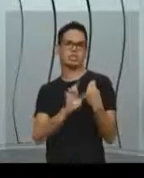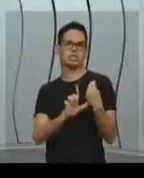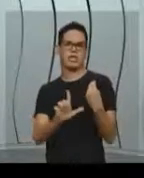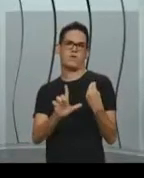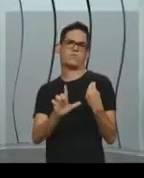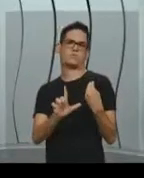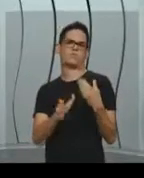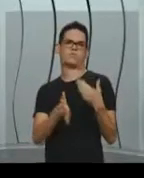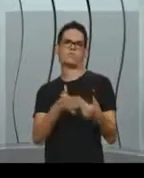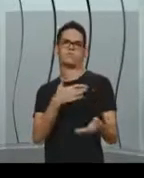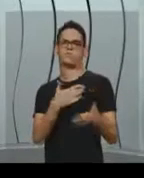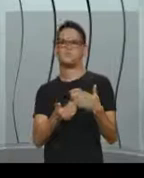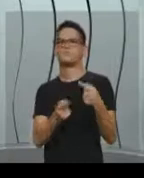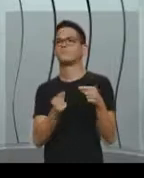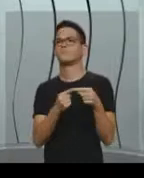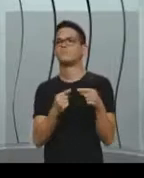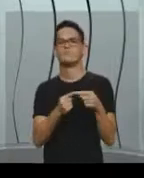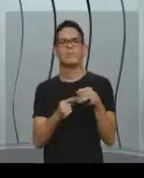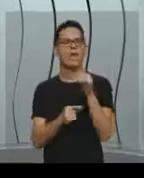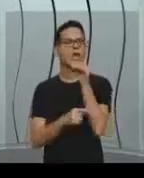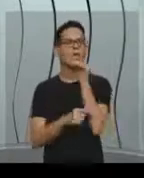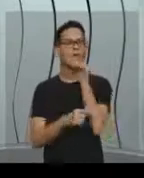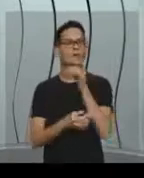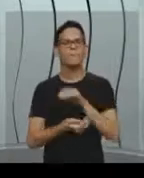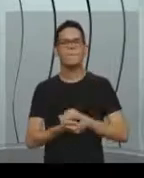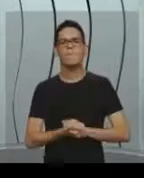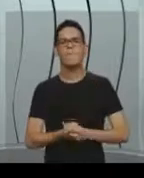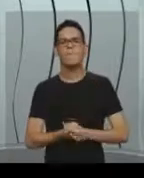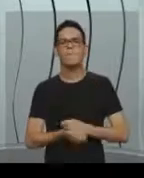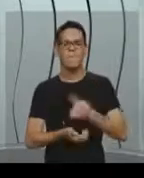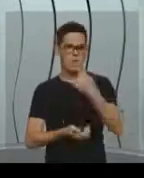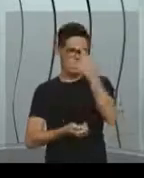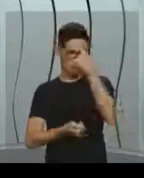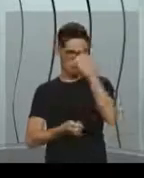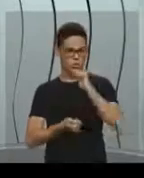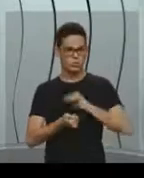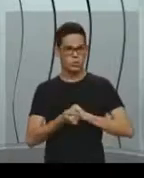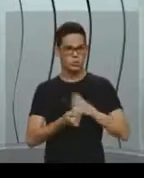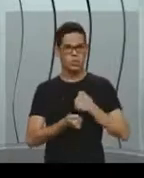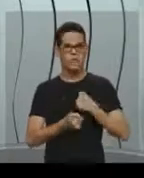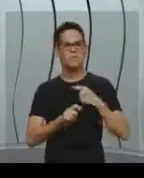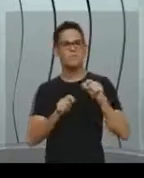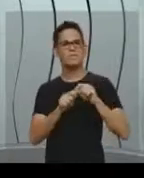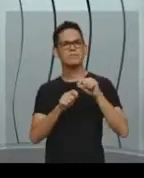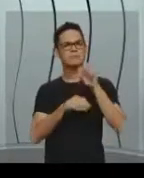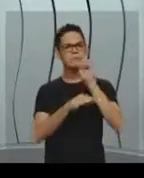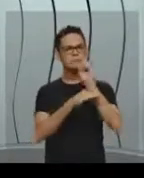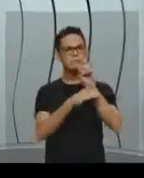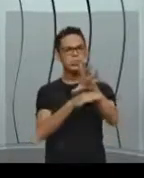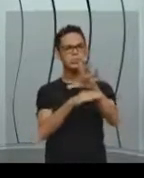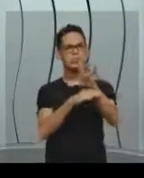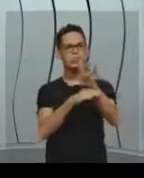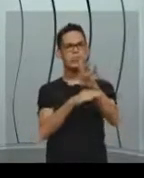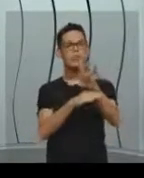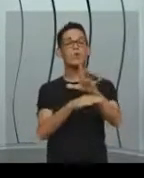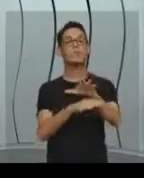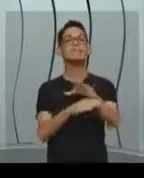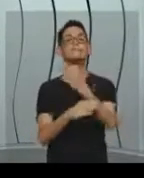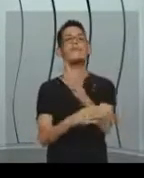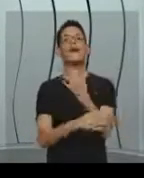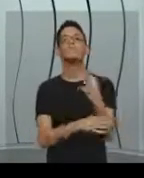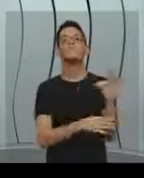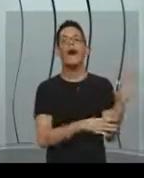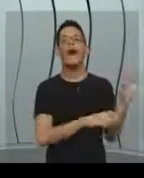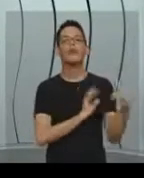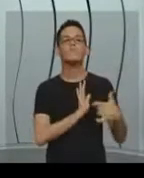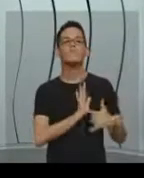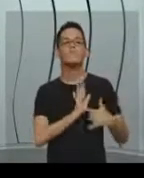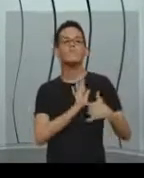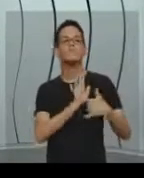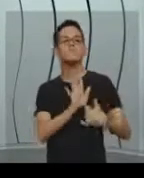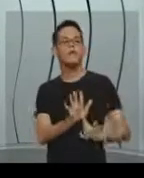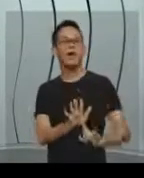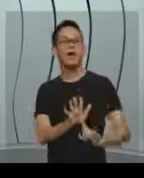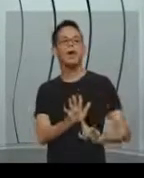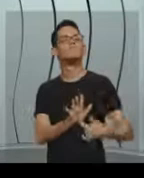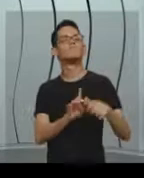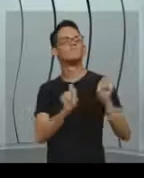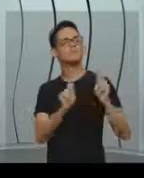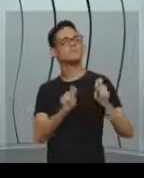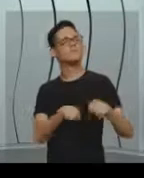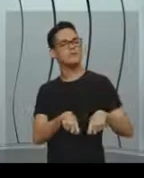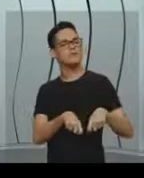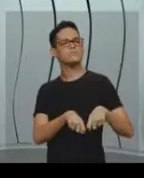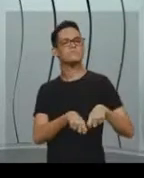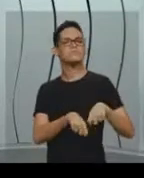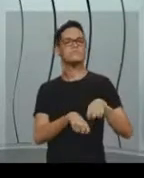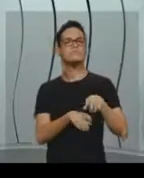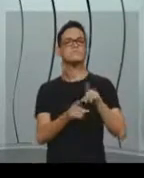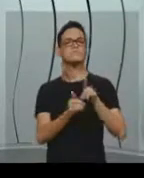arte, suponha que eu vou fazer ali uma projeção de um trabalho, nós vamos ter arte